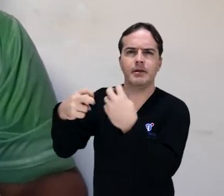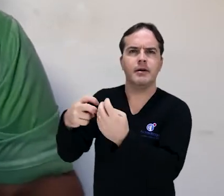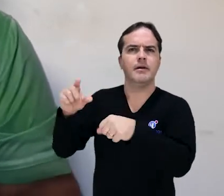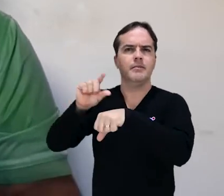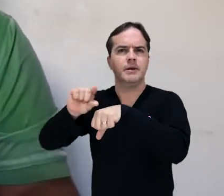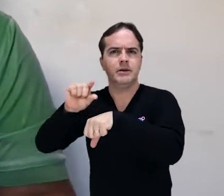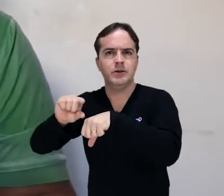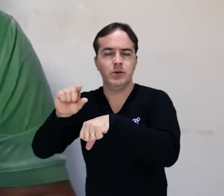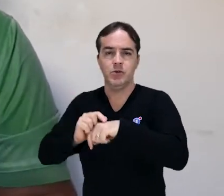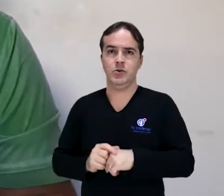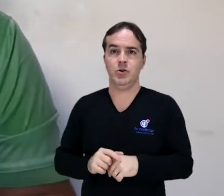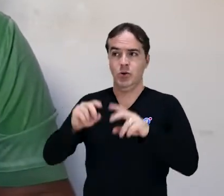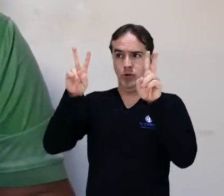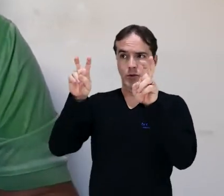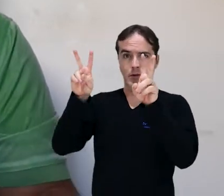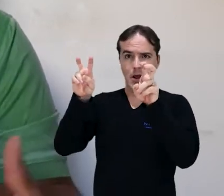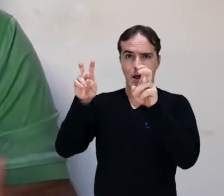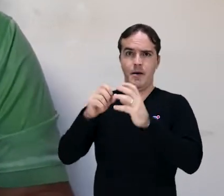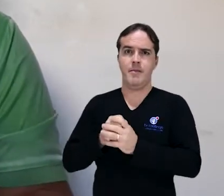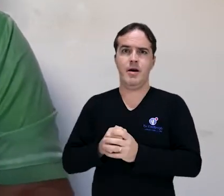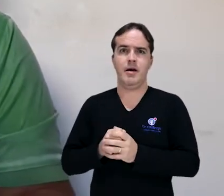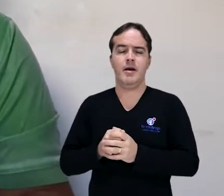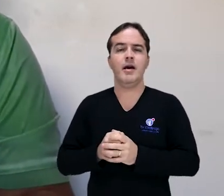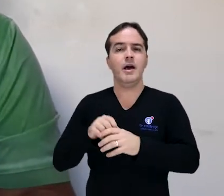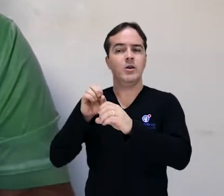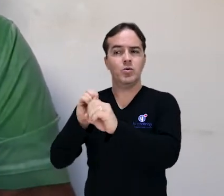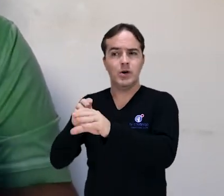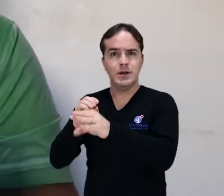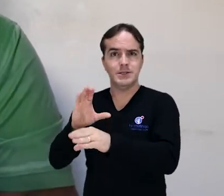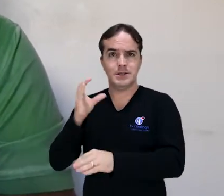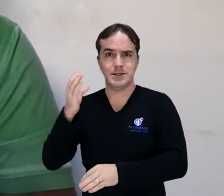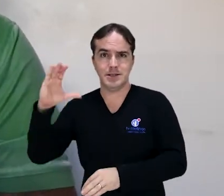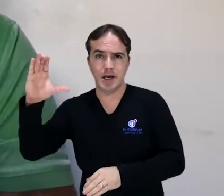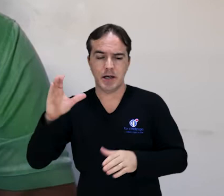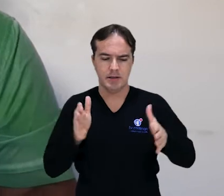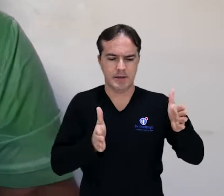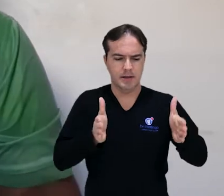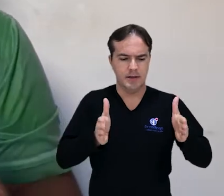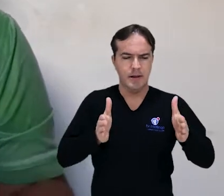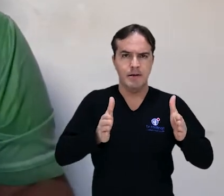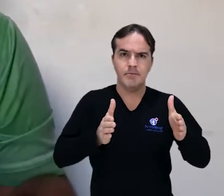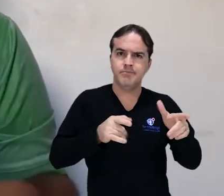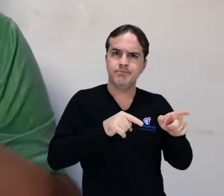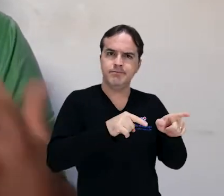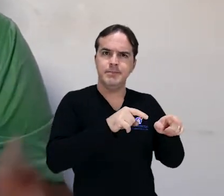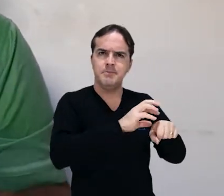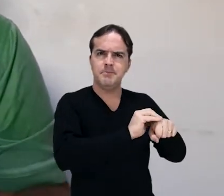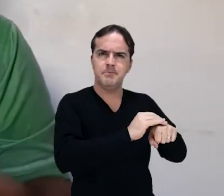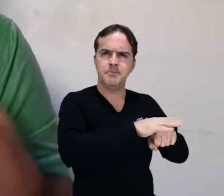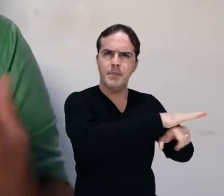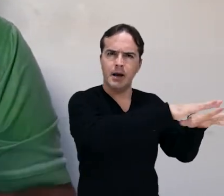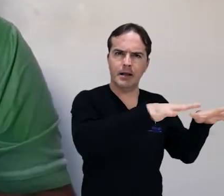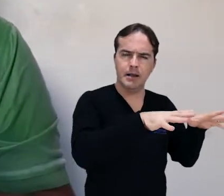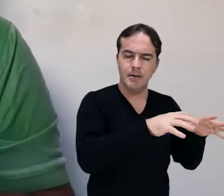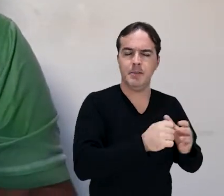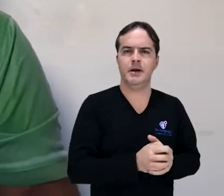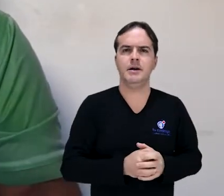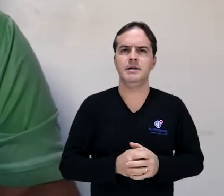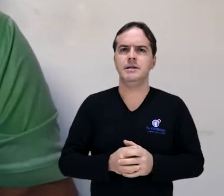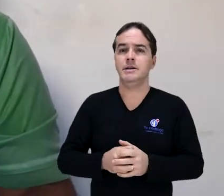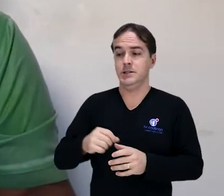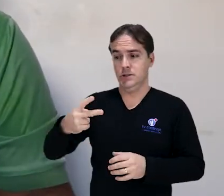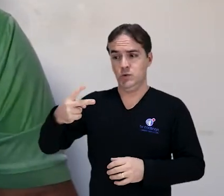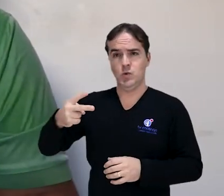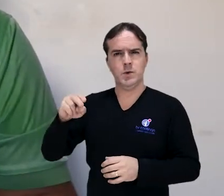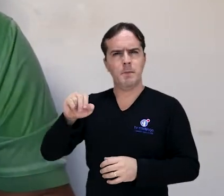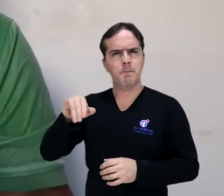é o tema do evento né educação e ciência em tempo de pandemia a ideia dessa segunda medibio Surgiu